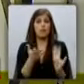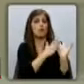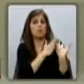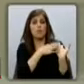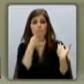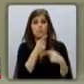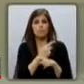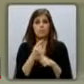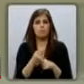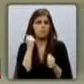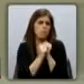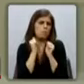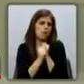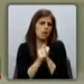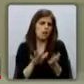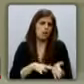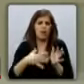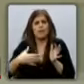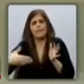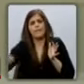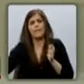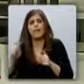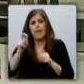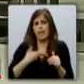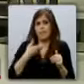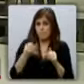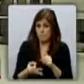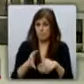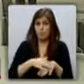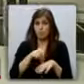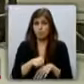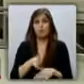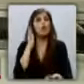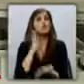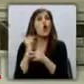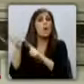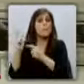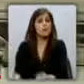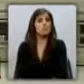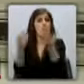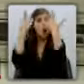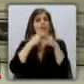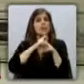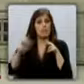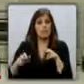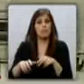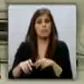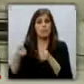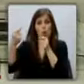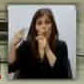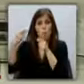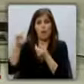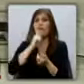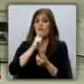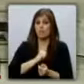por excesso de burocracia da EDP distribuição por isso são em março haverá eletricidade o mail a informar